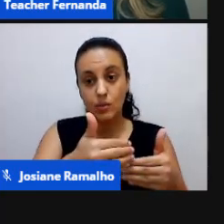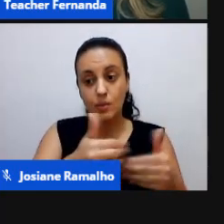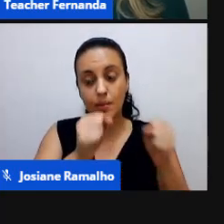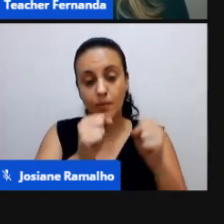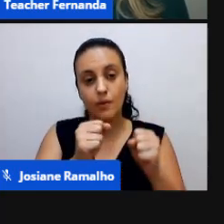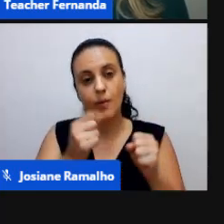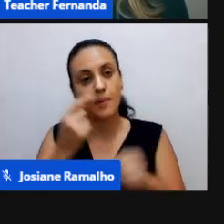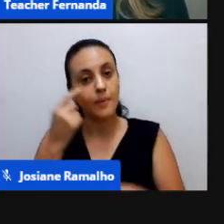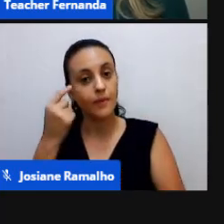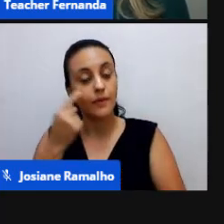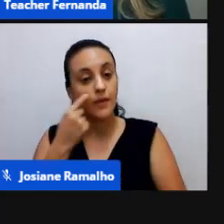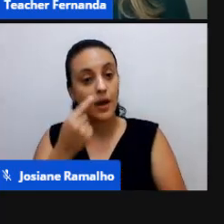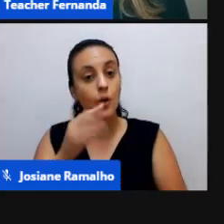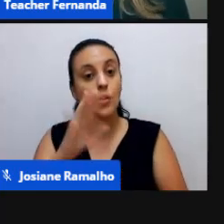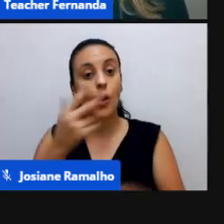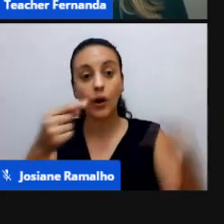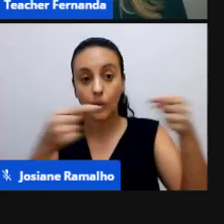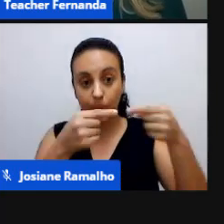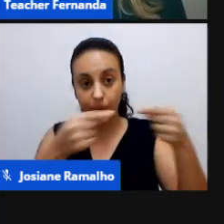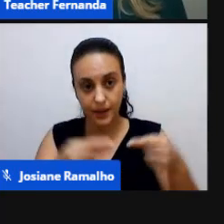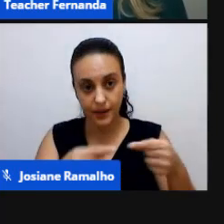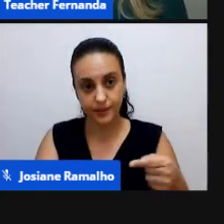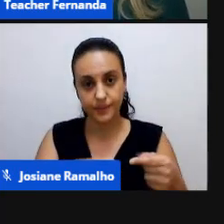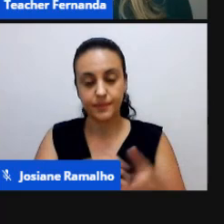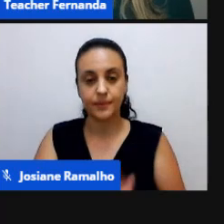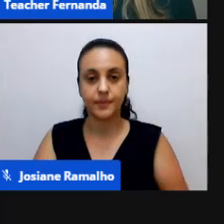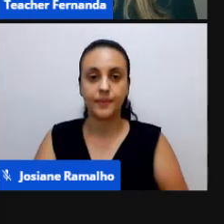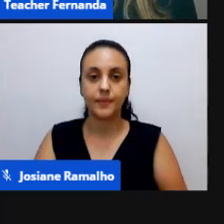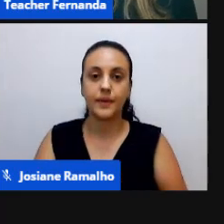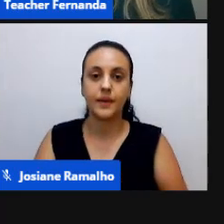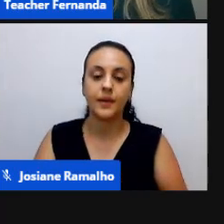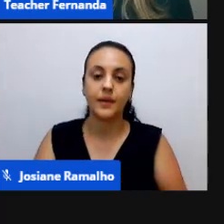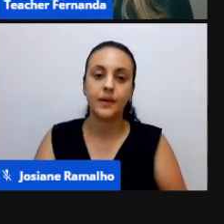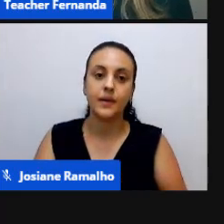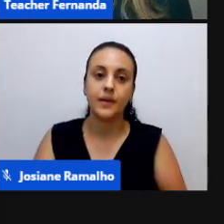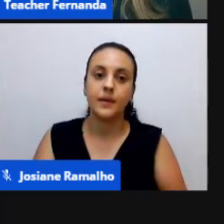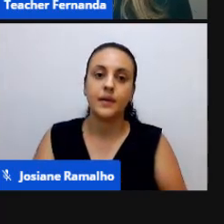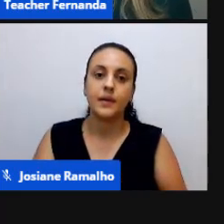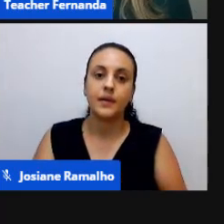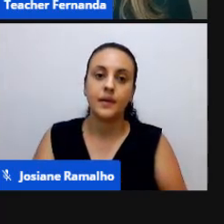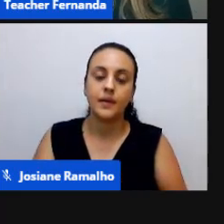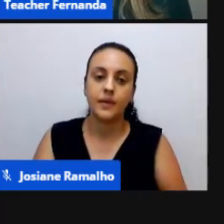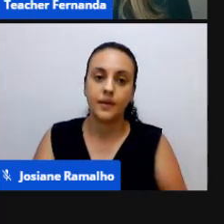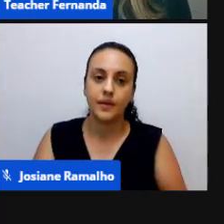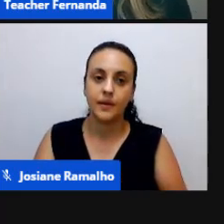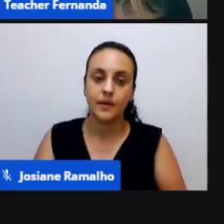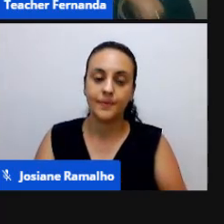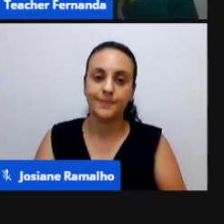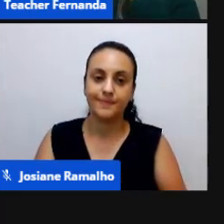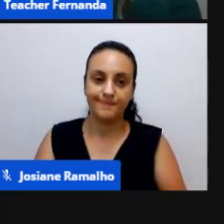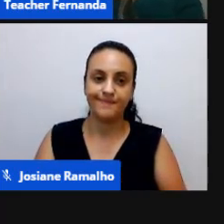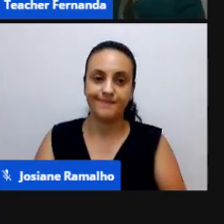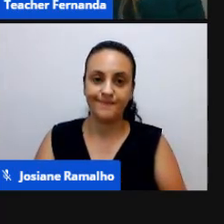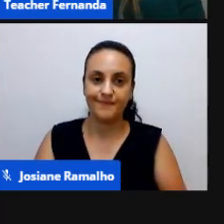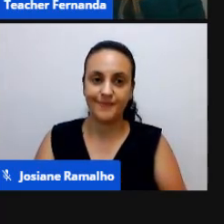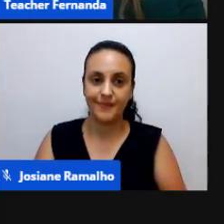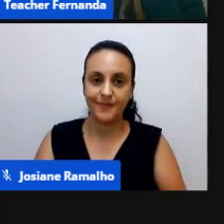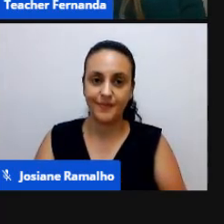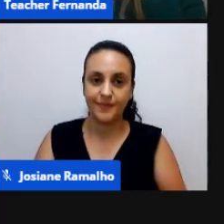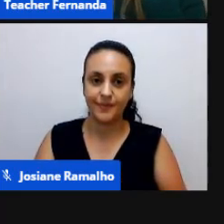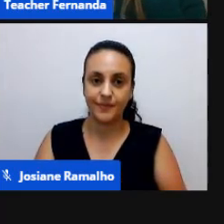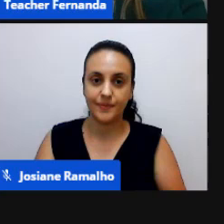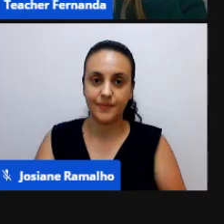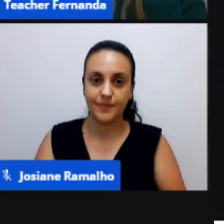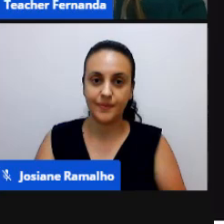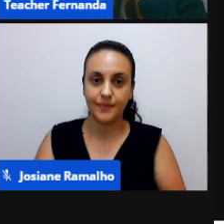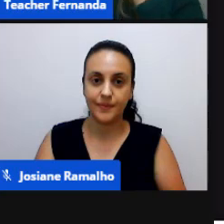buscar... esse é o conceito da iconografia, exato. É aí que eu queria chegar. Vamos